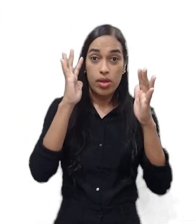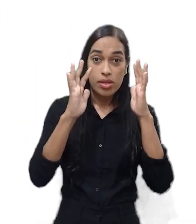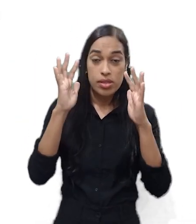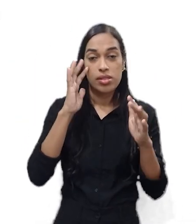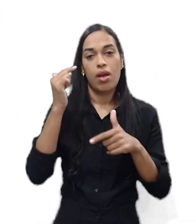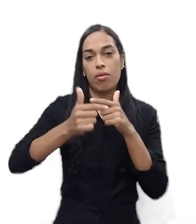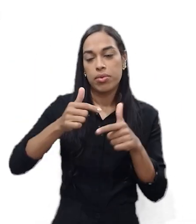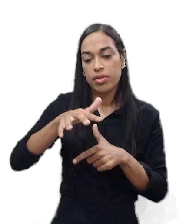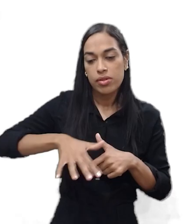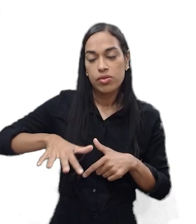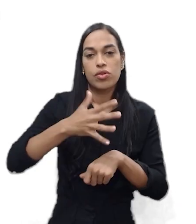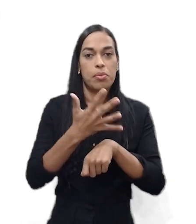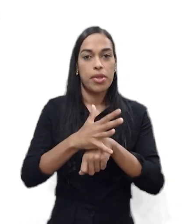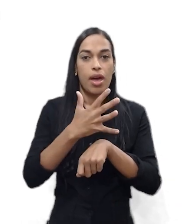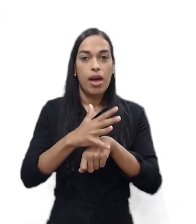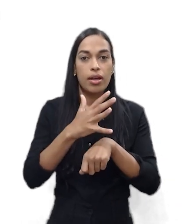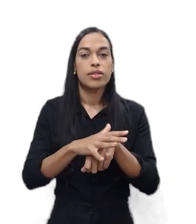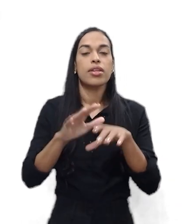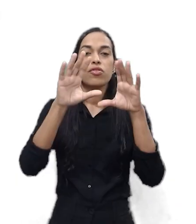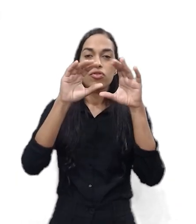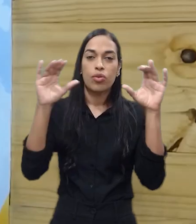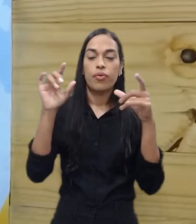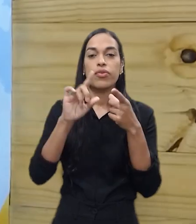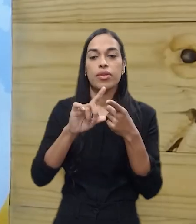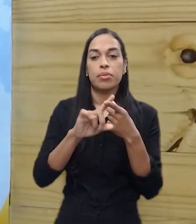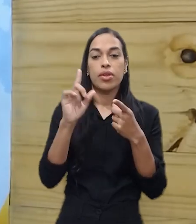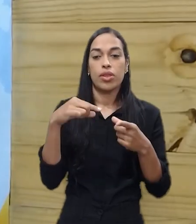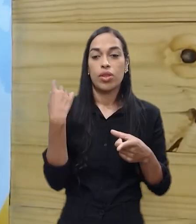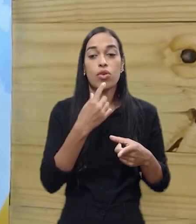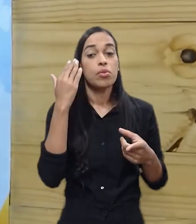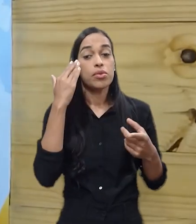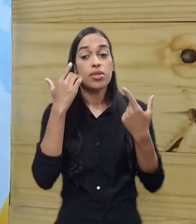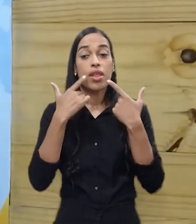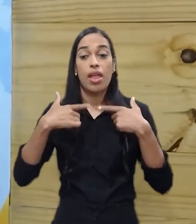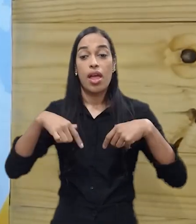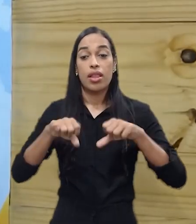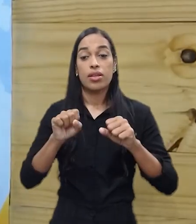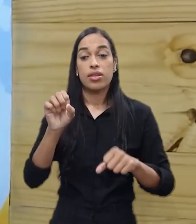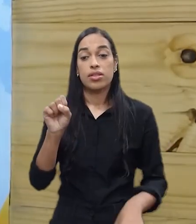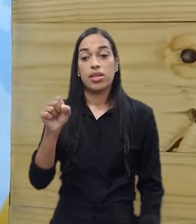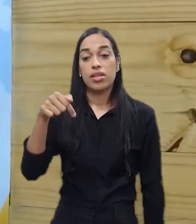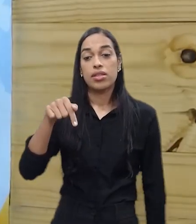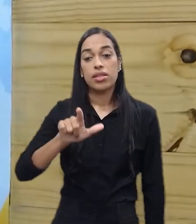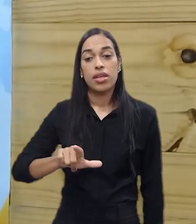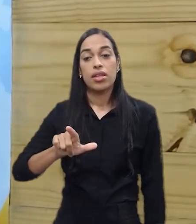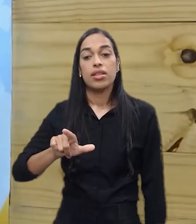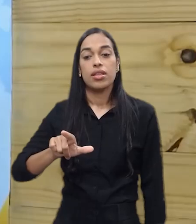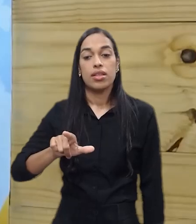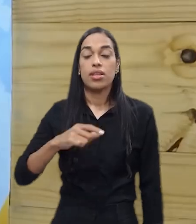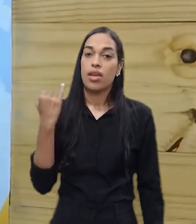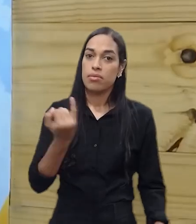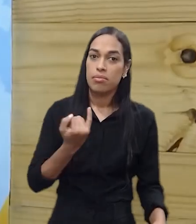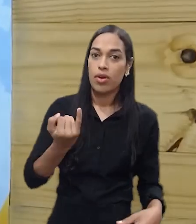conhecer operações práticas com Postgre na nuvem. Vamos entender a linguagem SQL, que